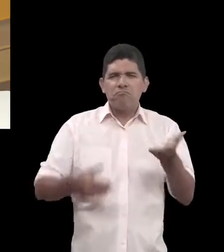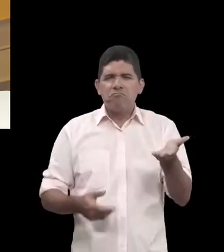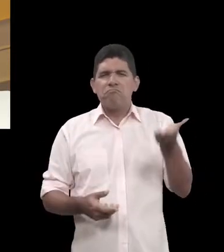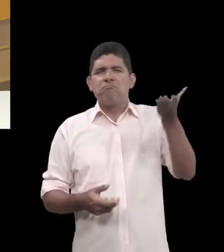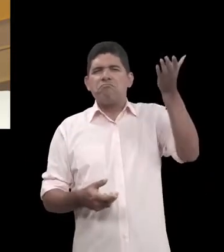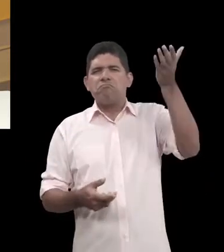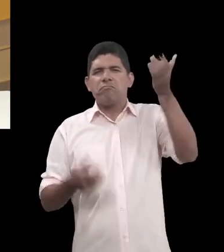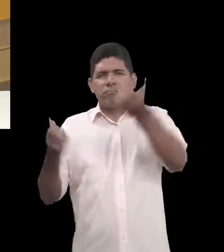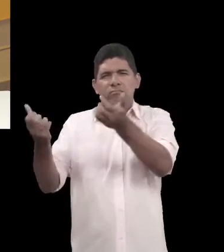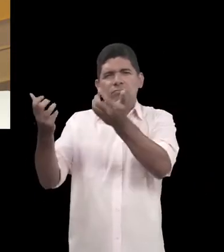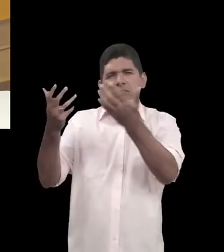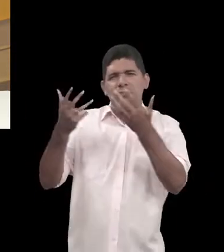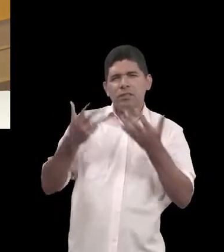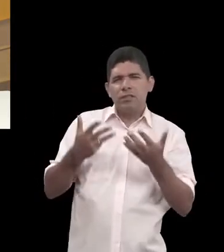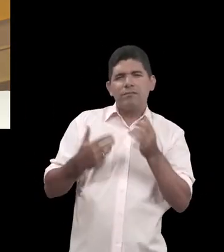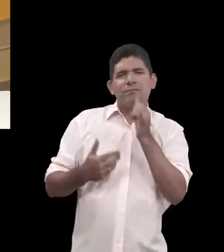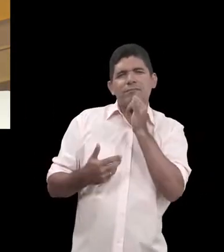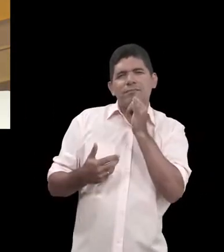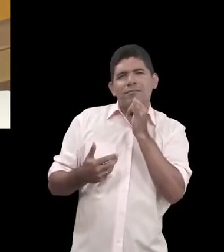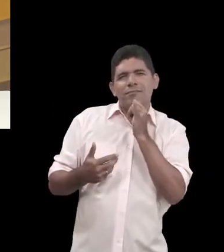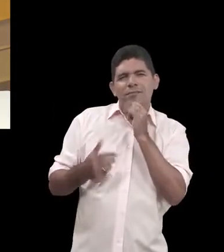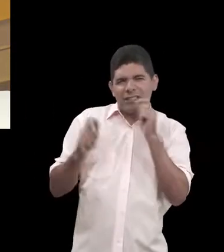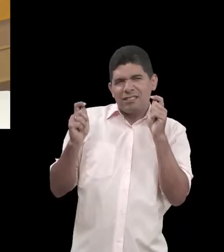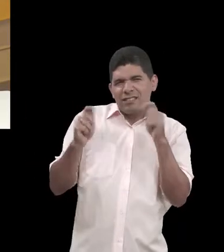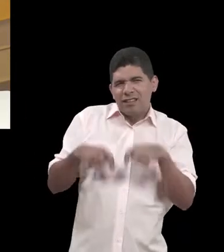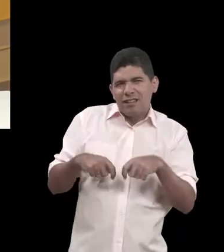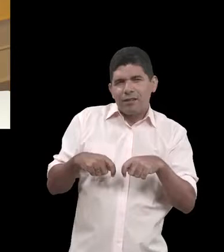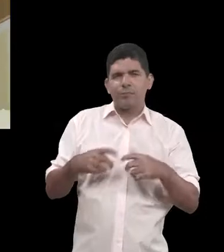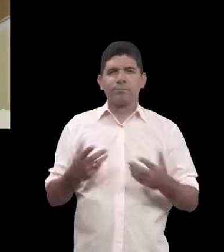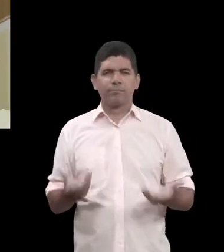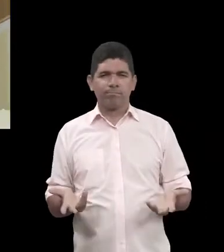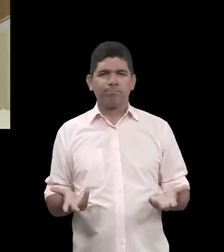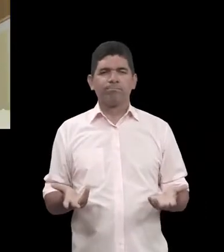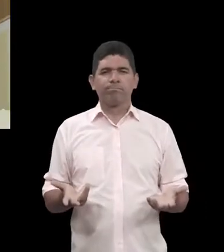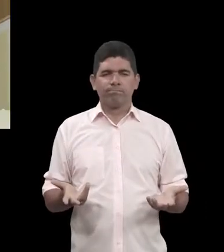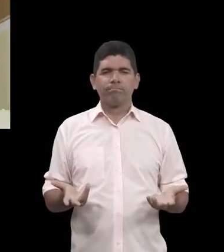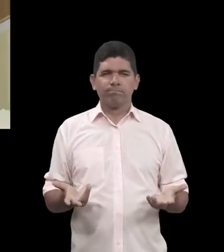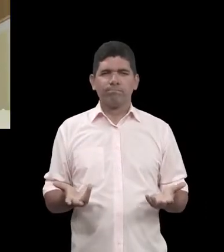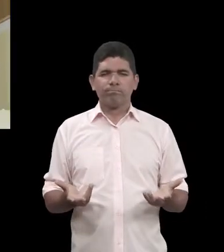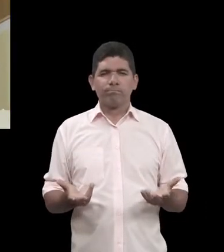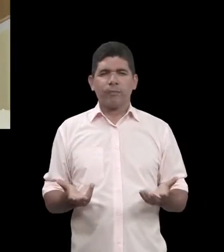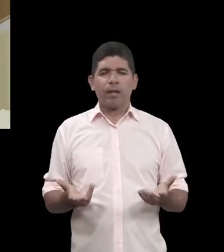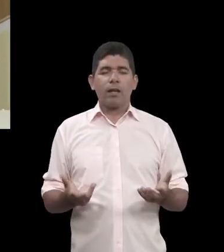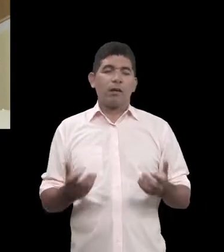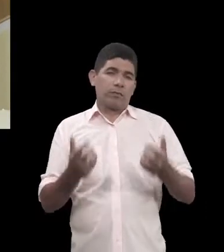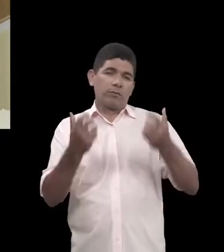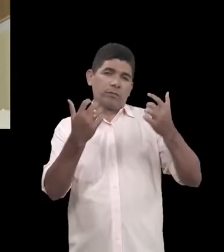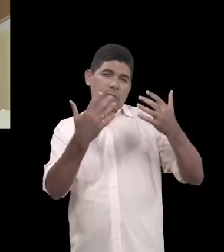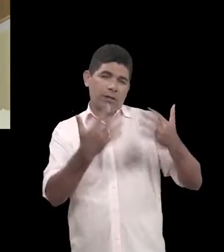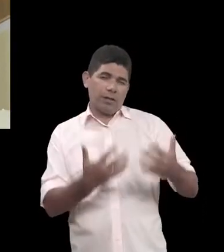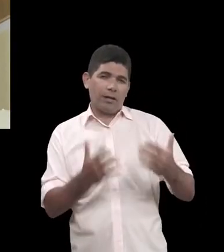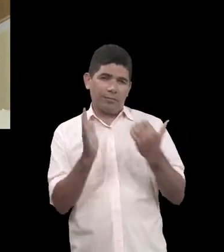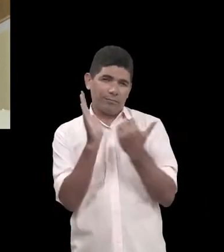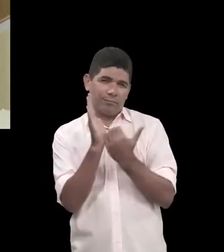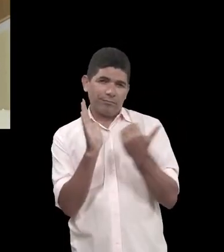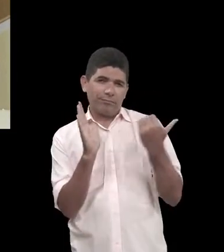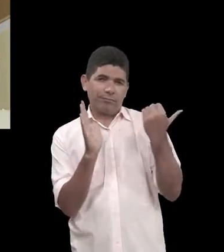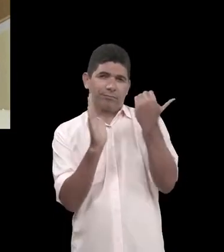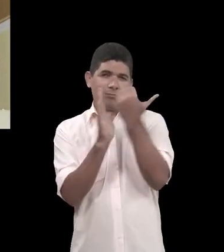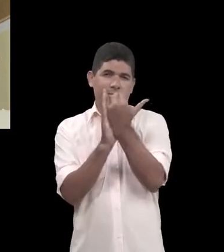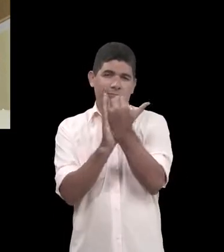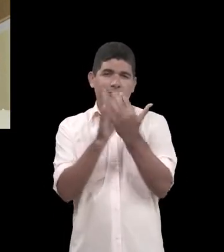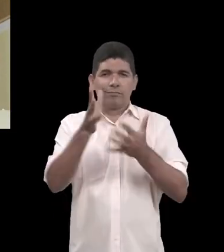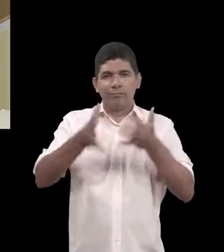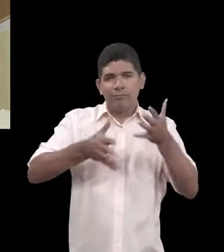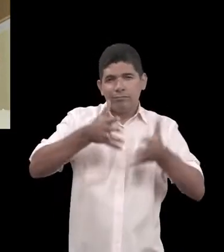Você poderia fazer um exemplo para a gente, por exemplo? Tem. Eu vou falar um pouco, então, sobre intensificador, por exemplo, que